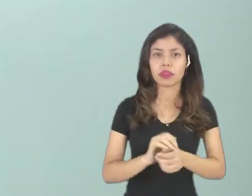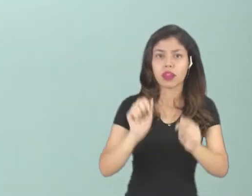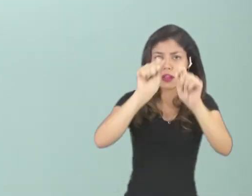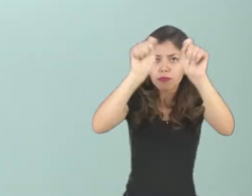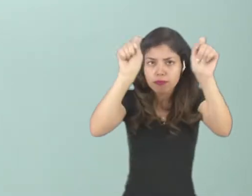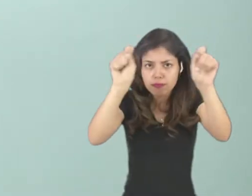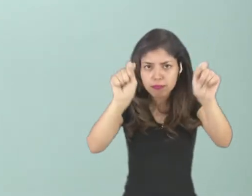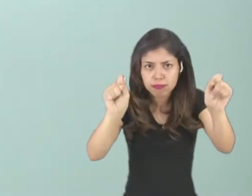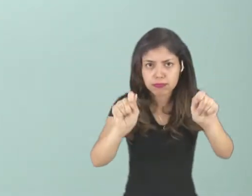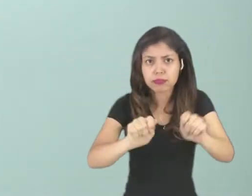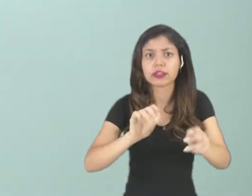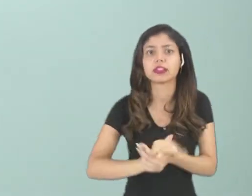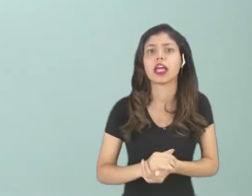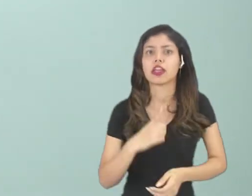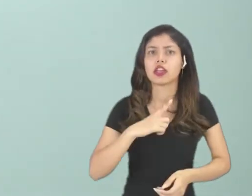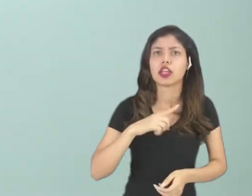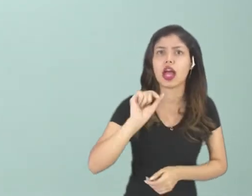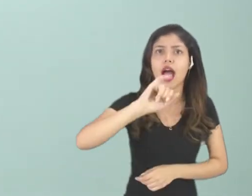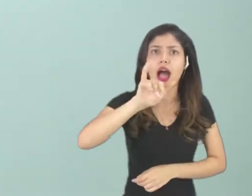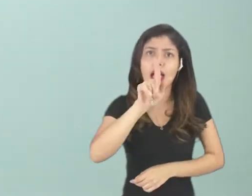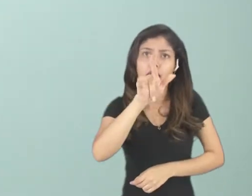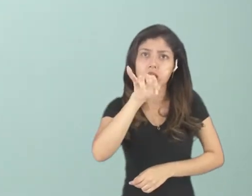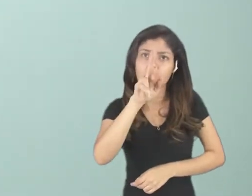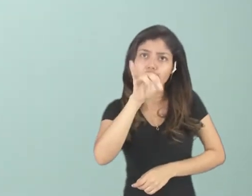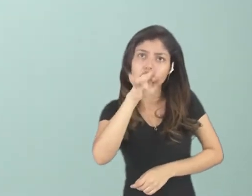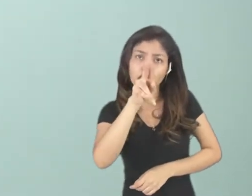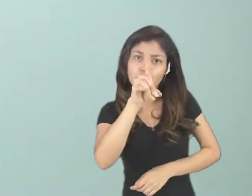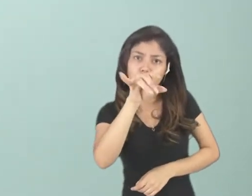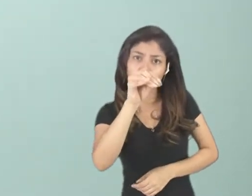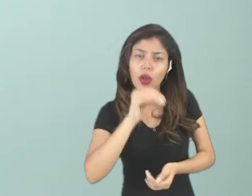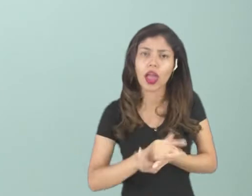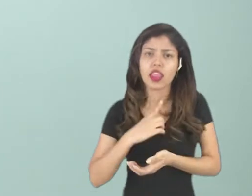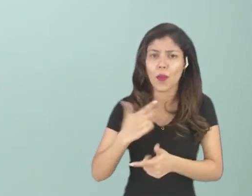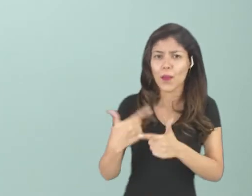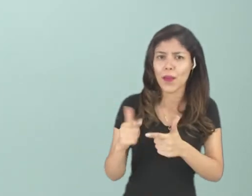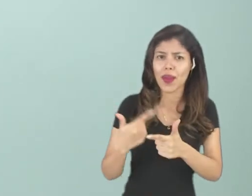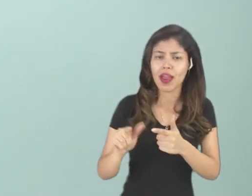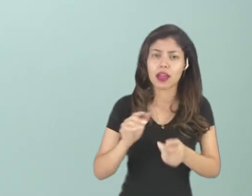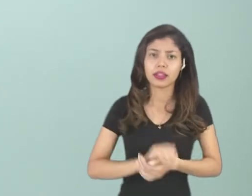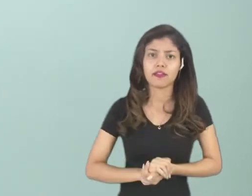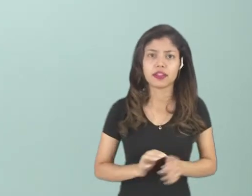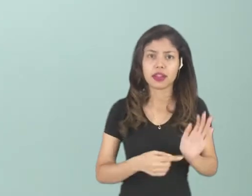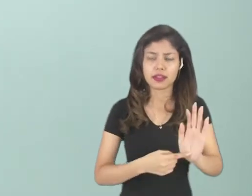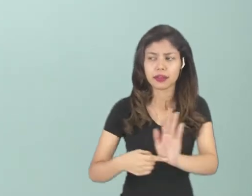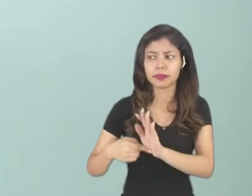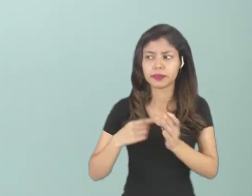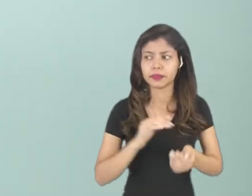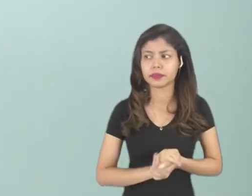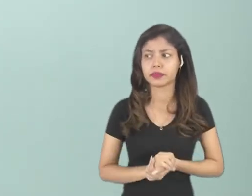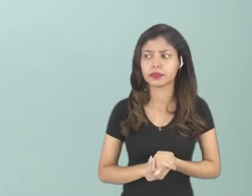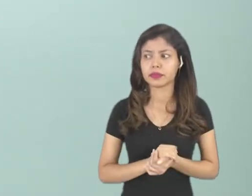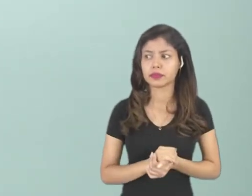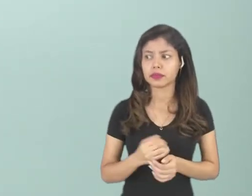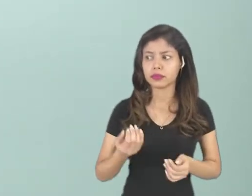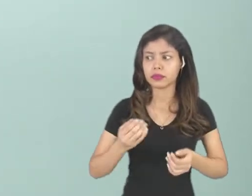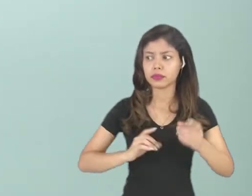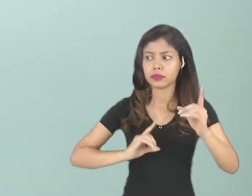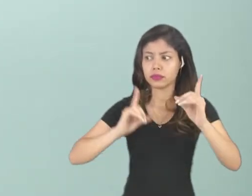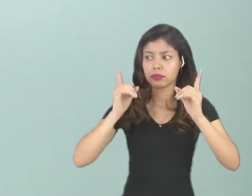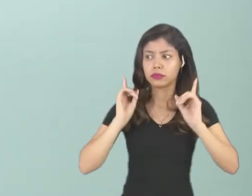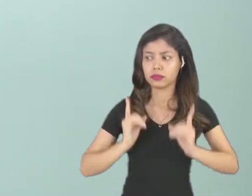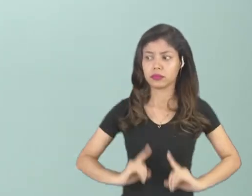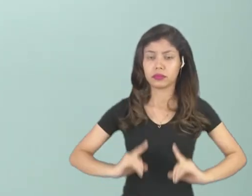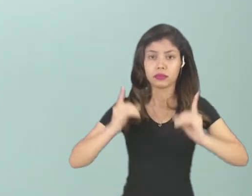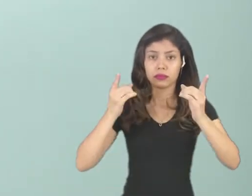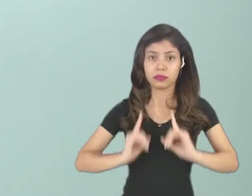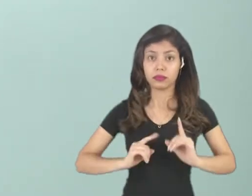Tá? Aleijadinho é porque ele era uma pessoa com deficiência. Ele acabou se tornando conhecido por conta